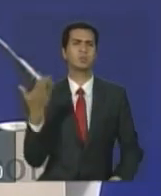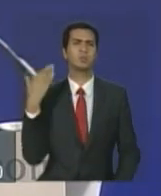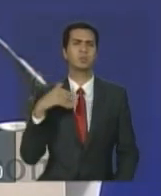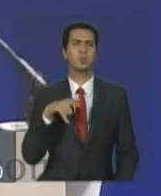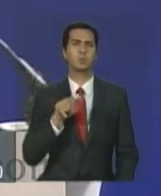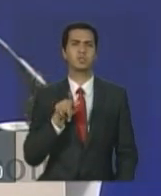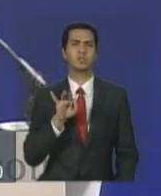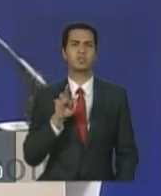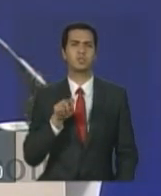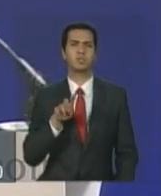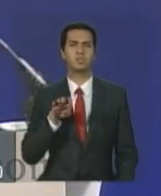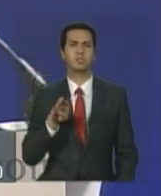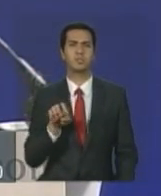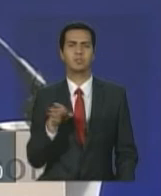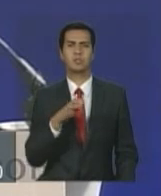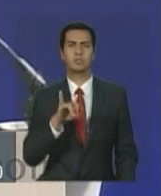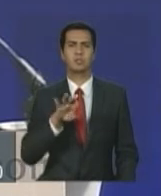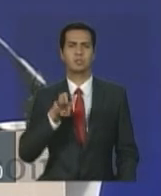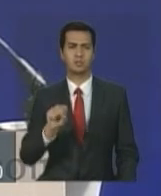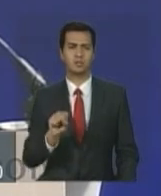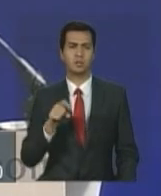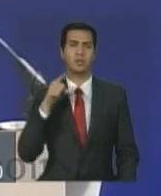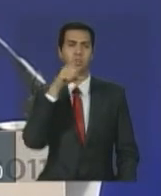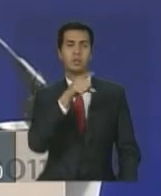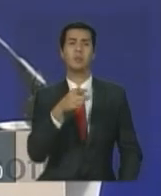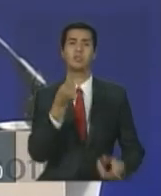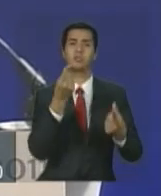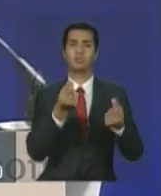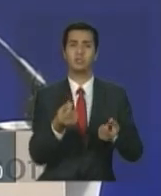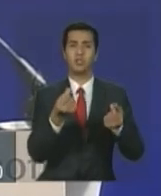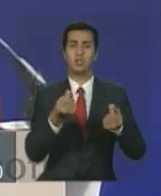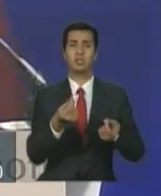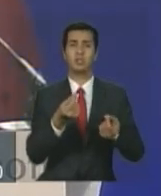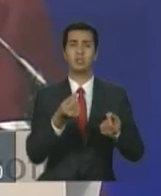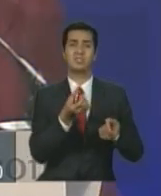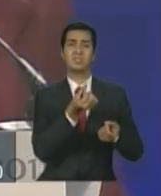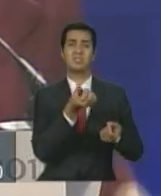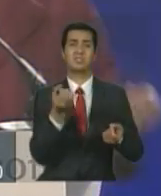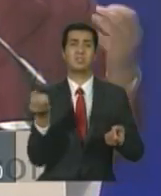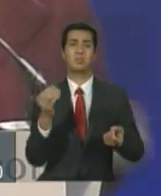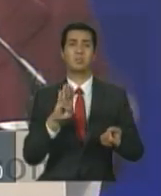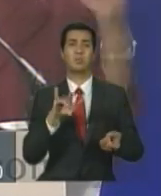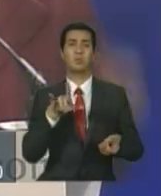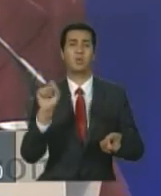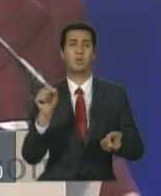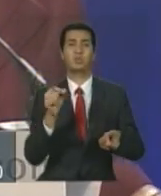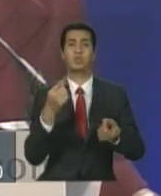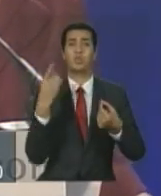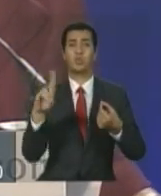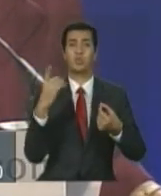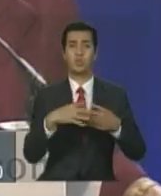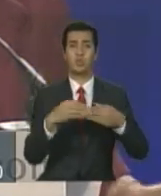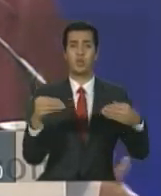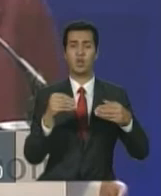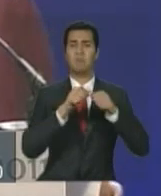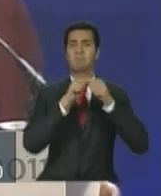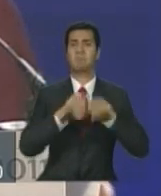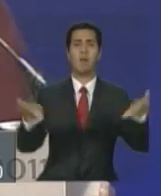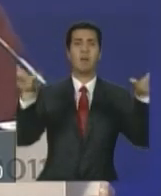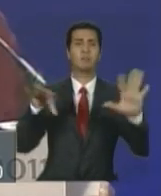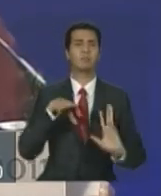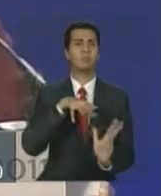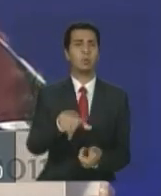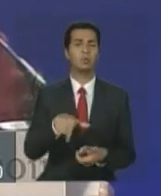quantitativo, o 2? 600 bi? Não tem como controlar isso, como não tem como controlar a política cambial